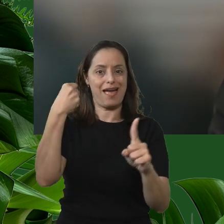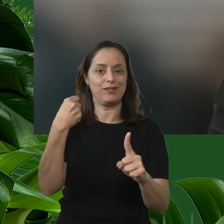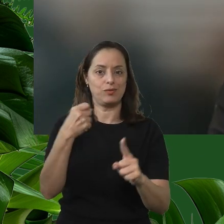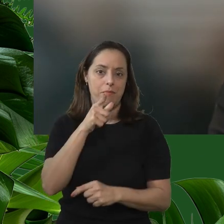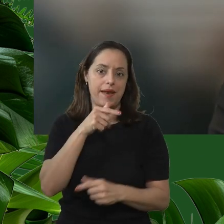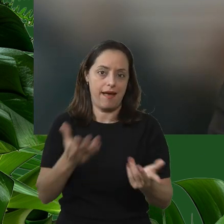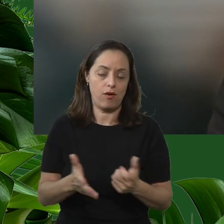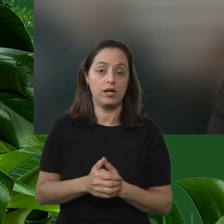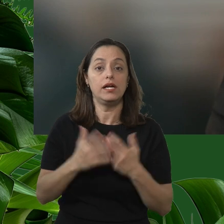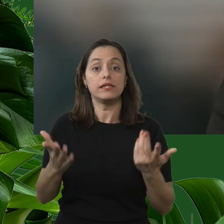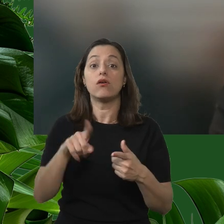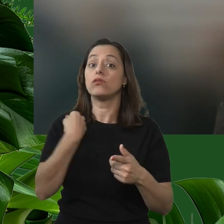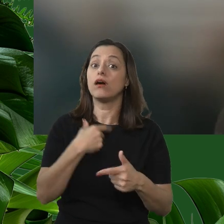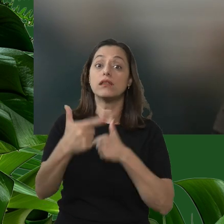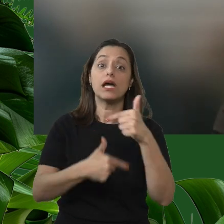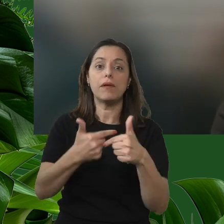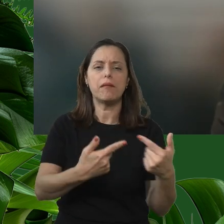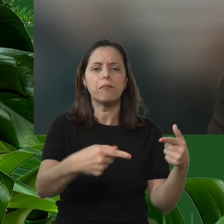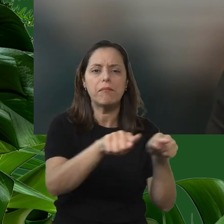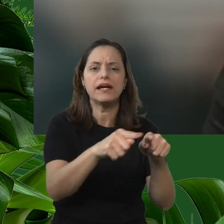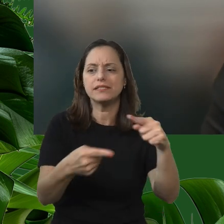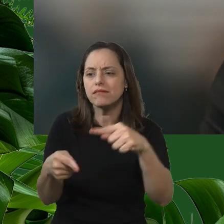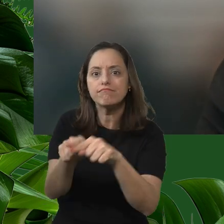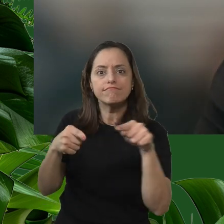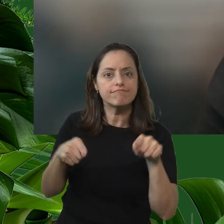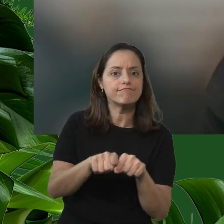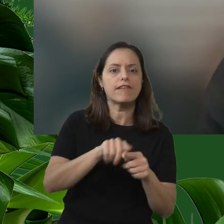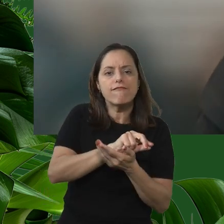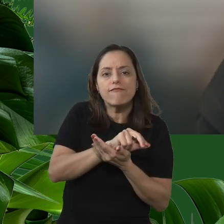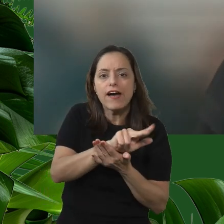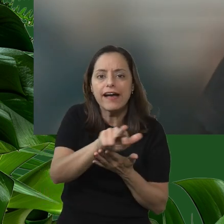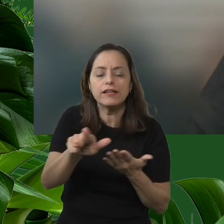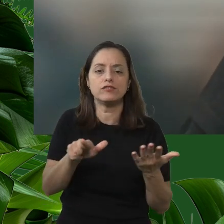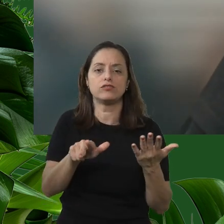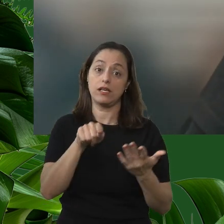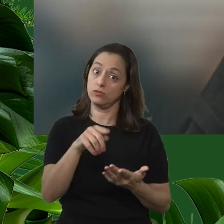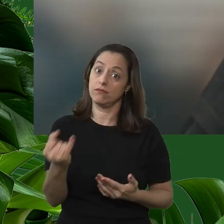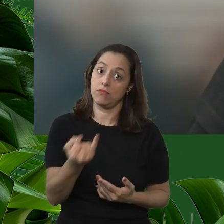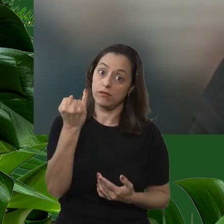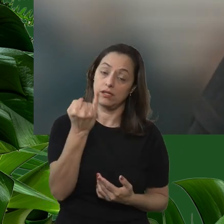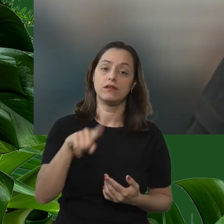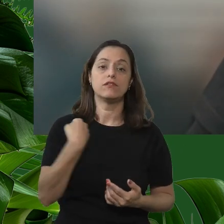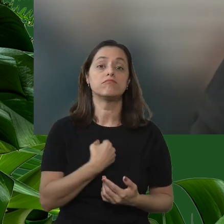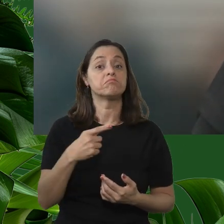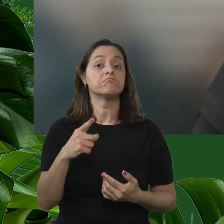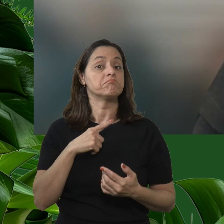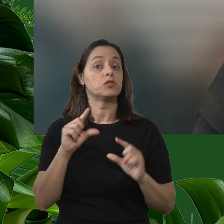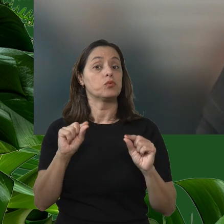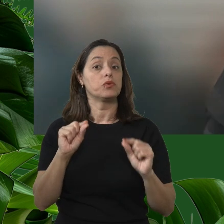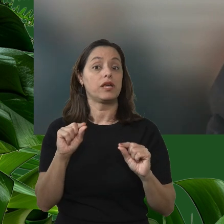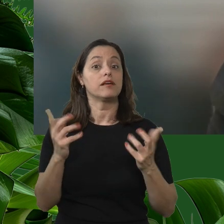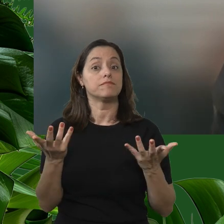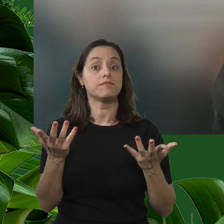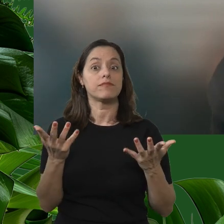tem trabalhado junto com diversos parceiros, acho que esse é um outro ponto importante. A gente tem uma conexão muito importante